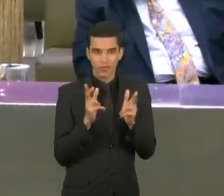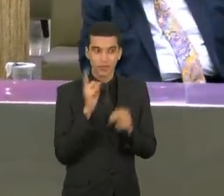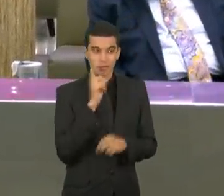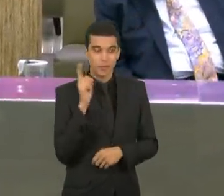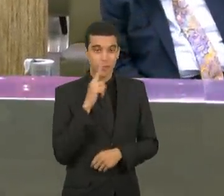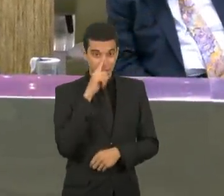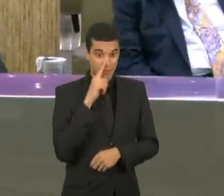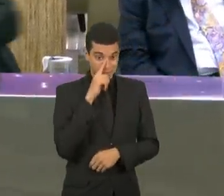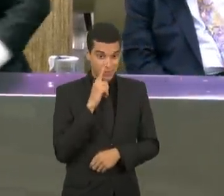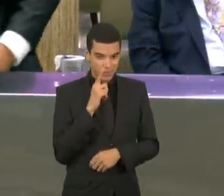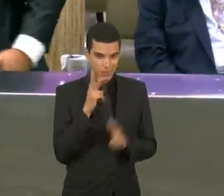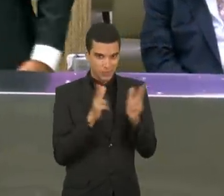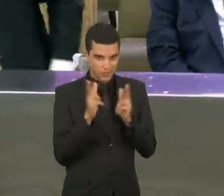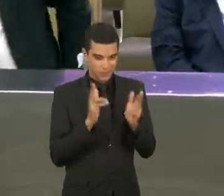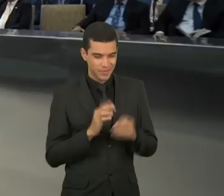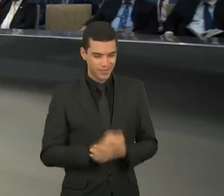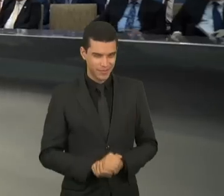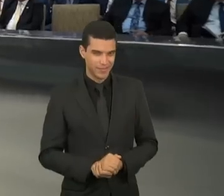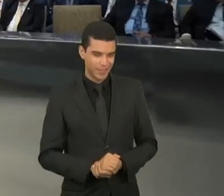endemoniados.